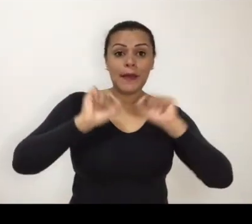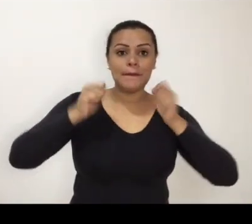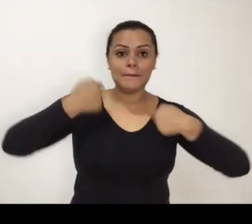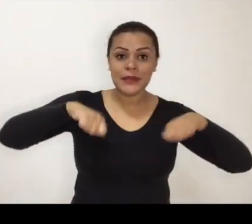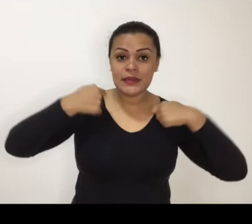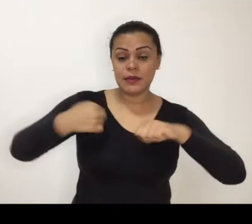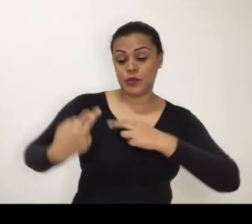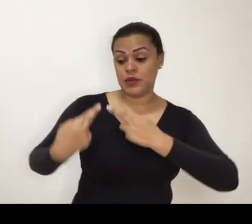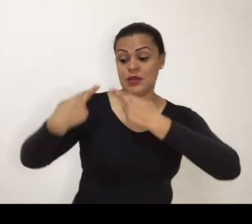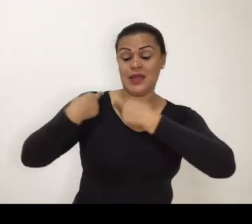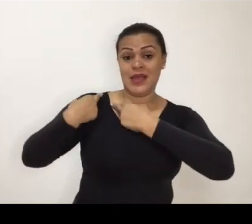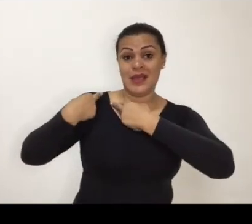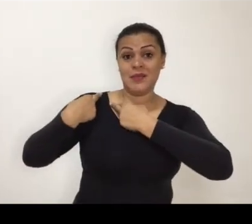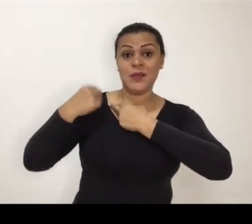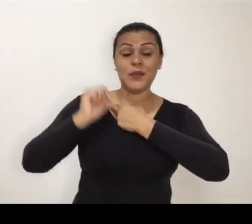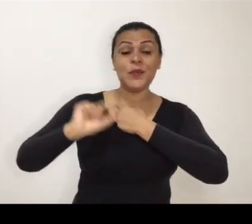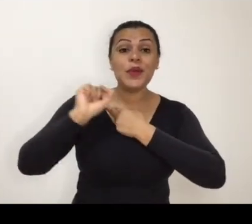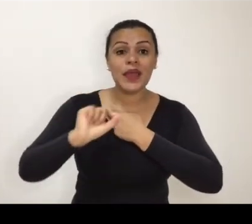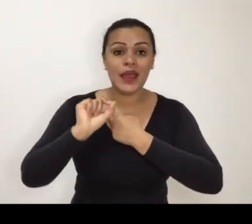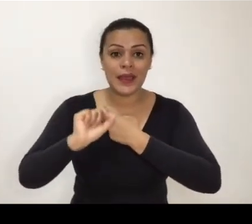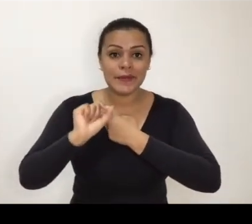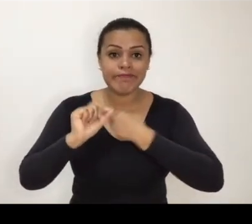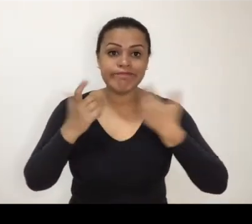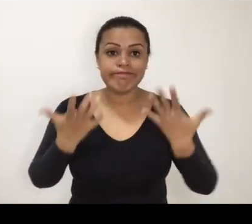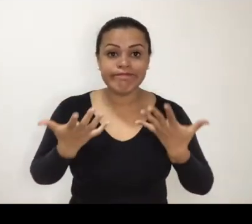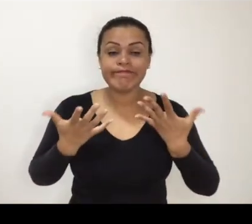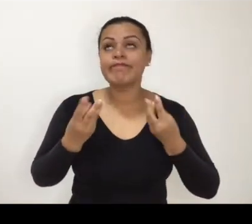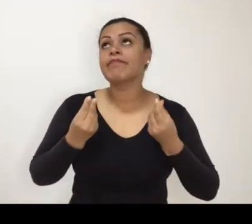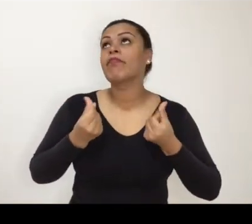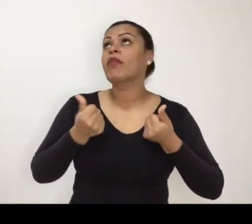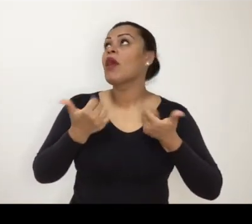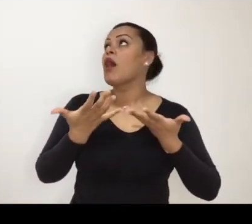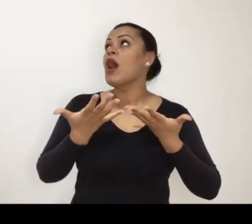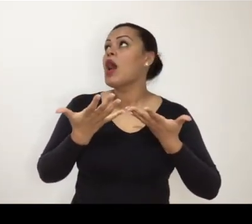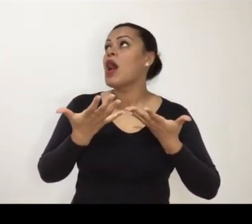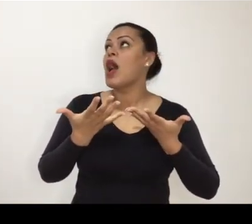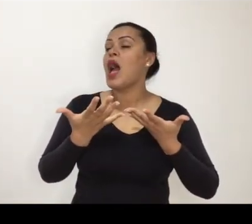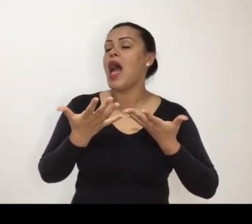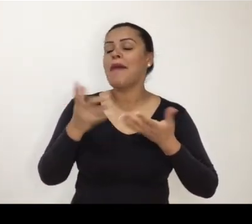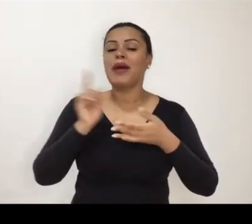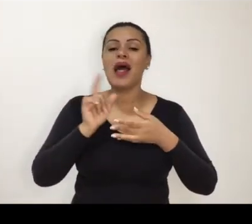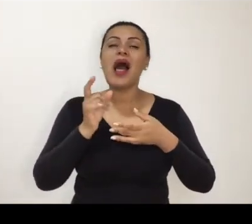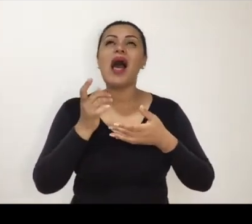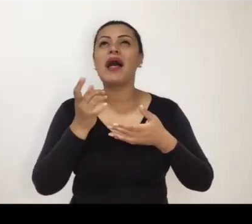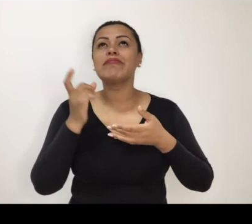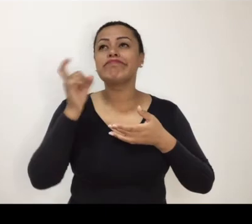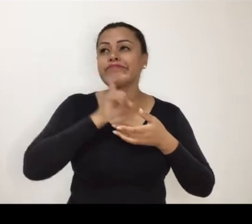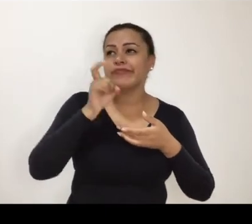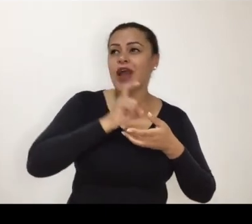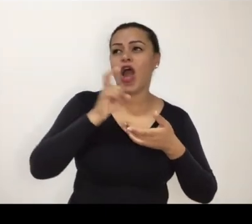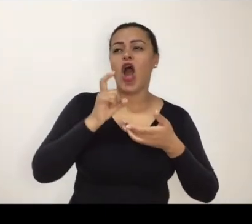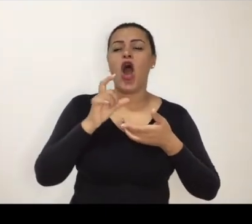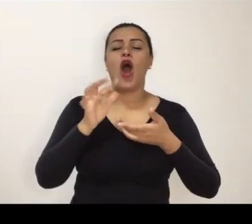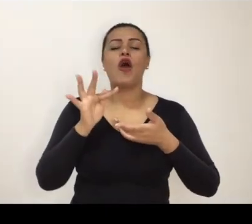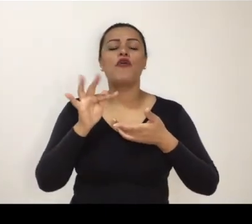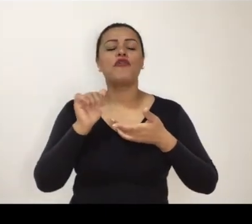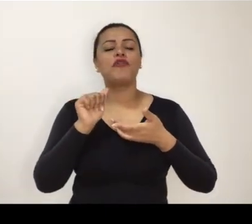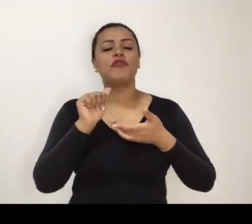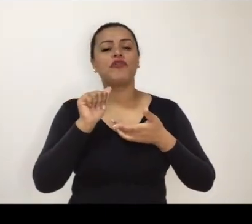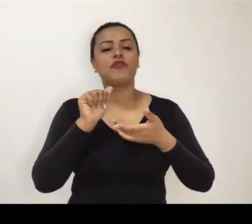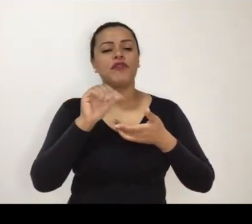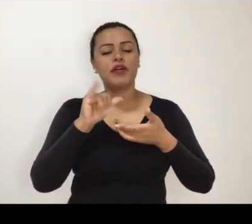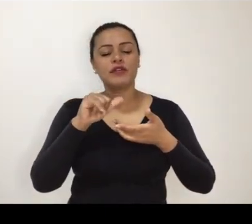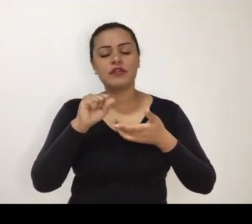de não distribuir fake news, não defender o fascismo, não, usar máscara,